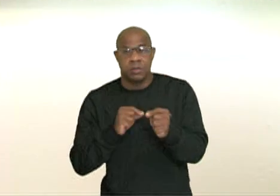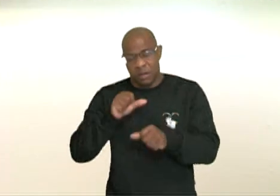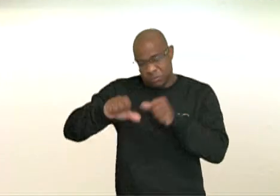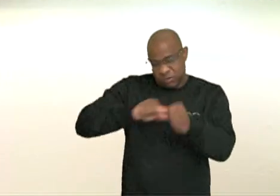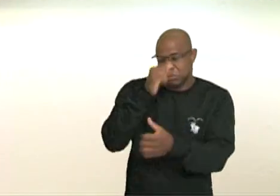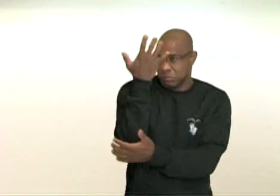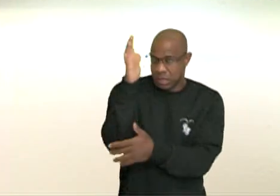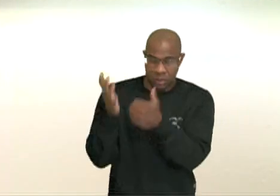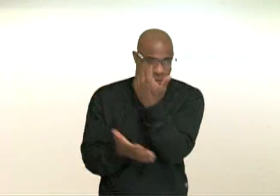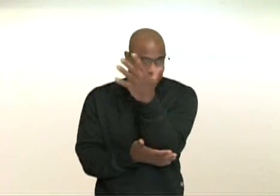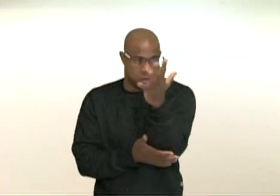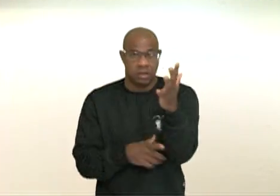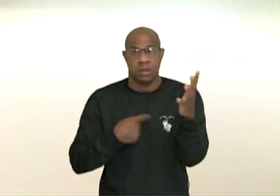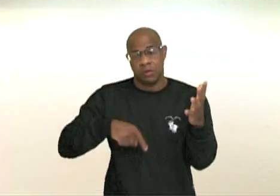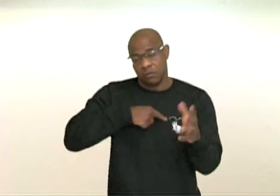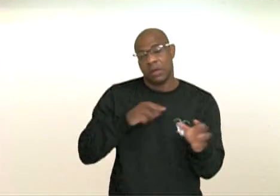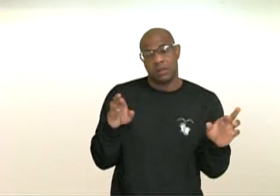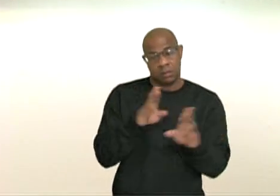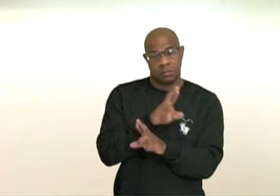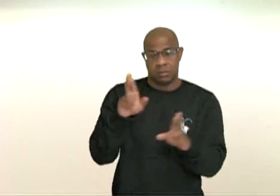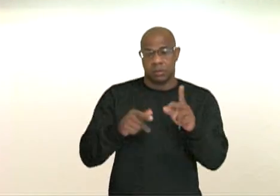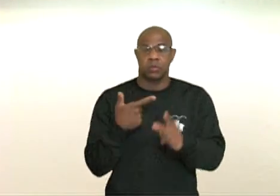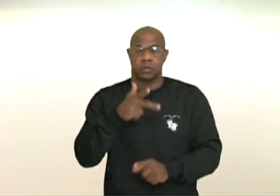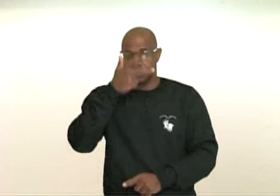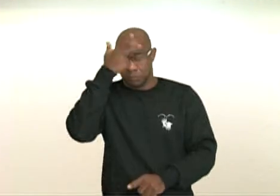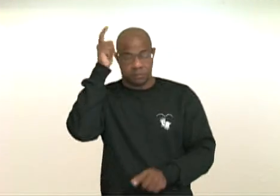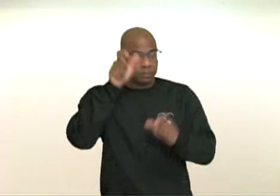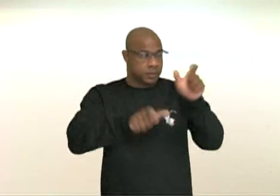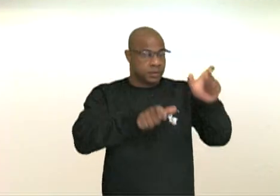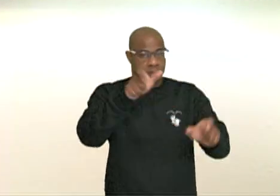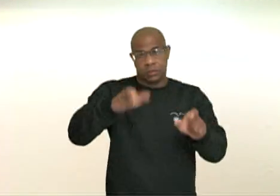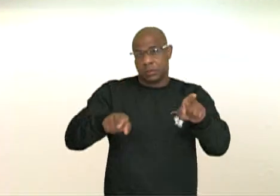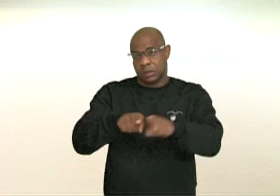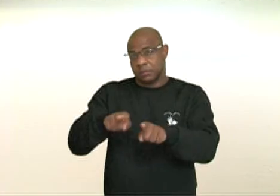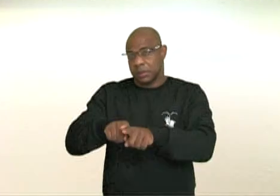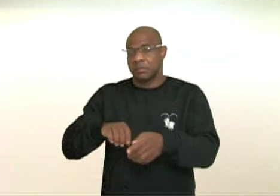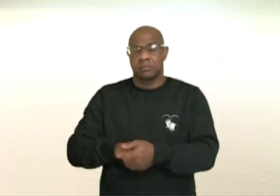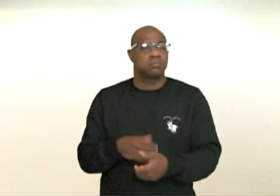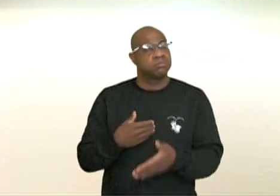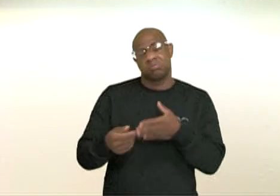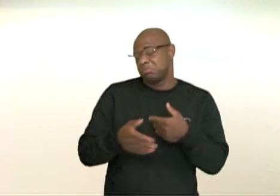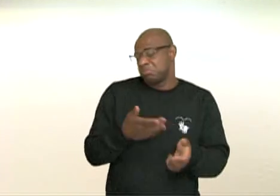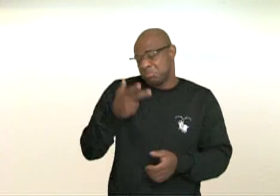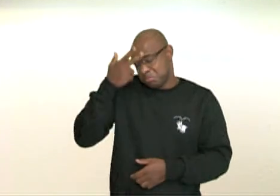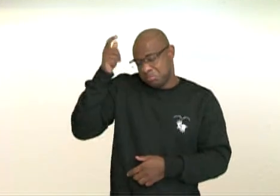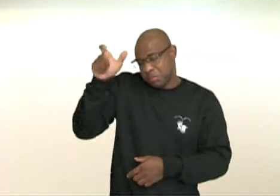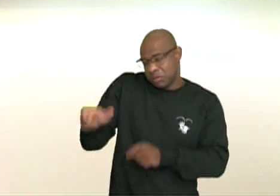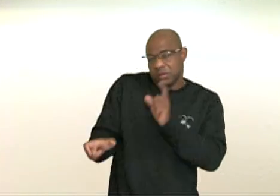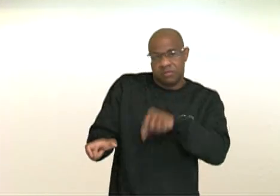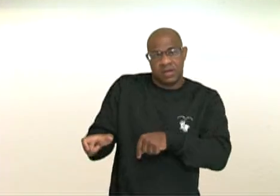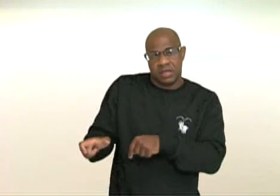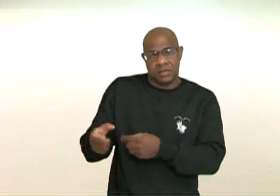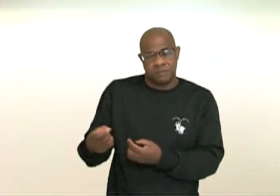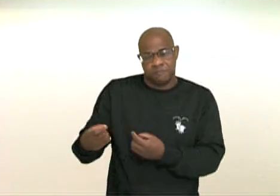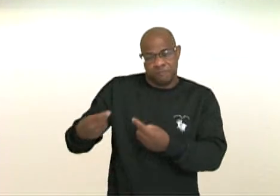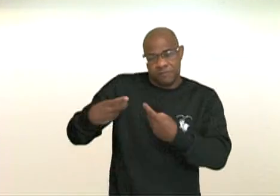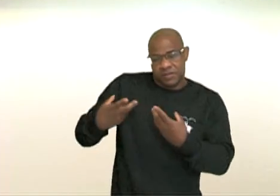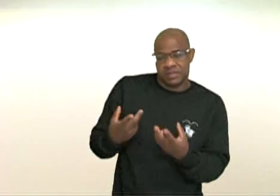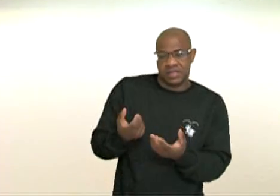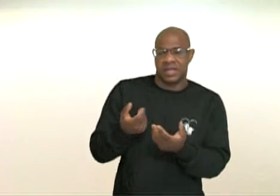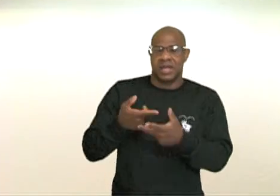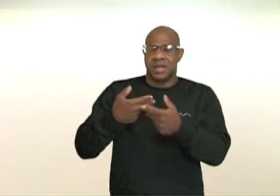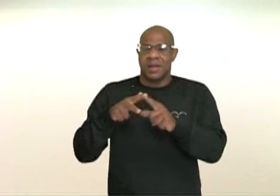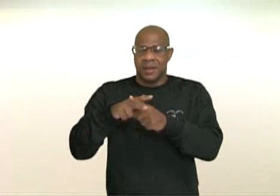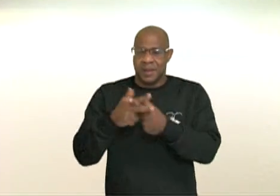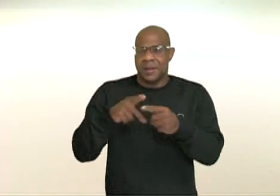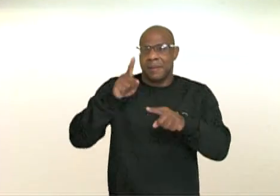natureza nós vamos nos relacionando com outras pessoas. Então, seja com a pessoa que vai nos vender as ferramentas para que a gente